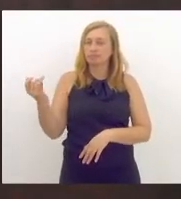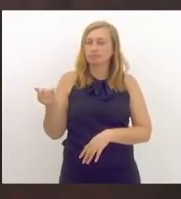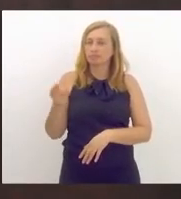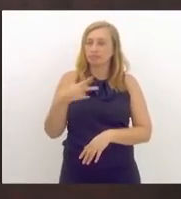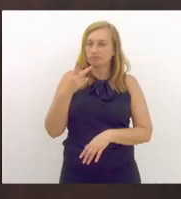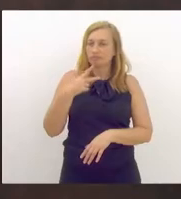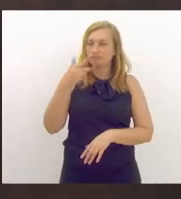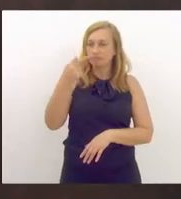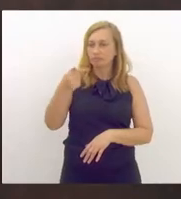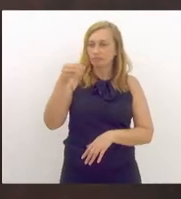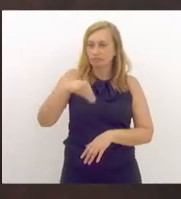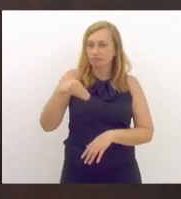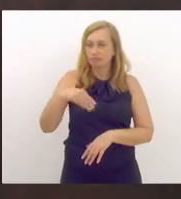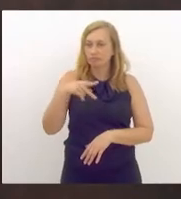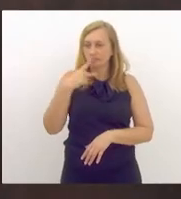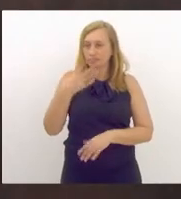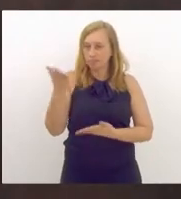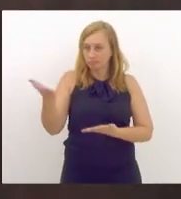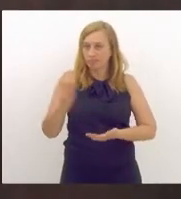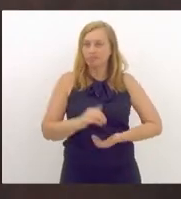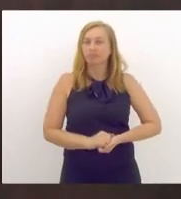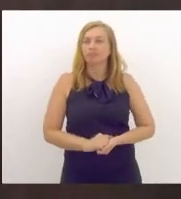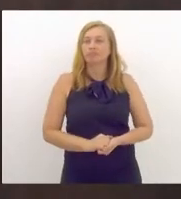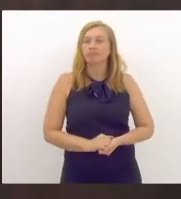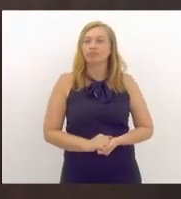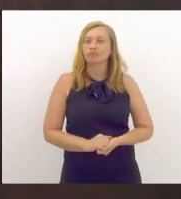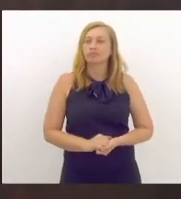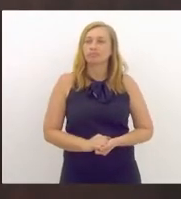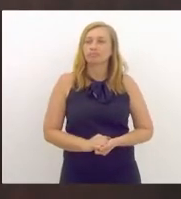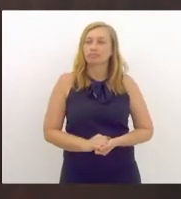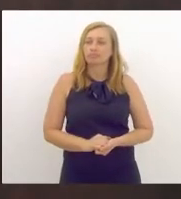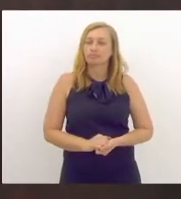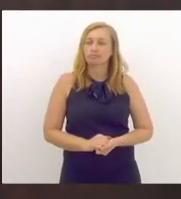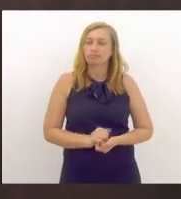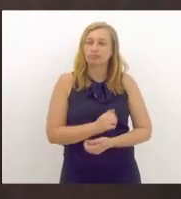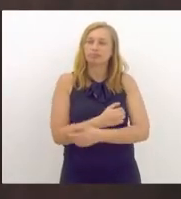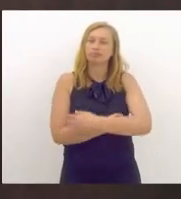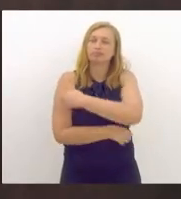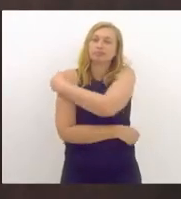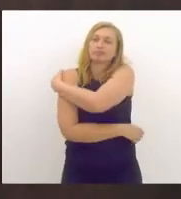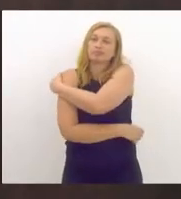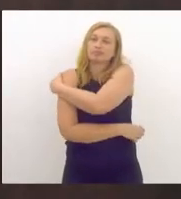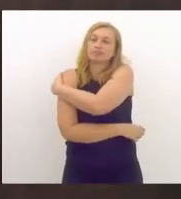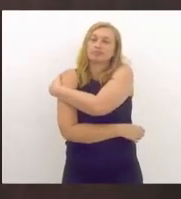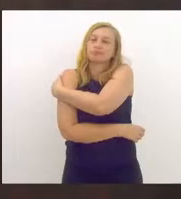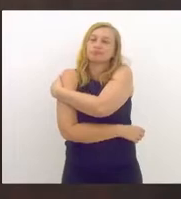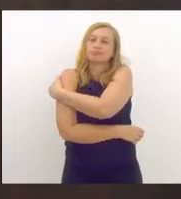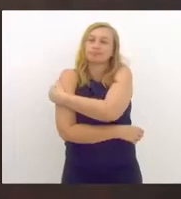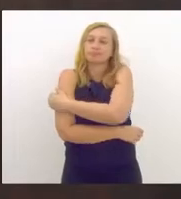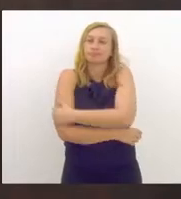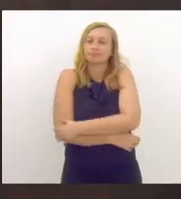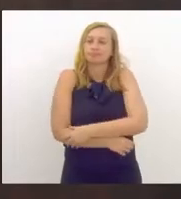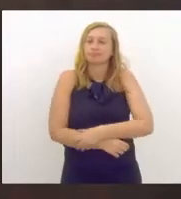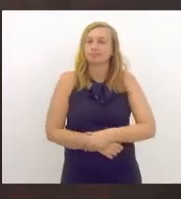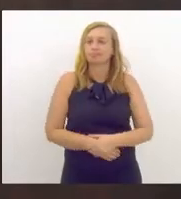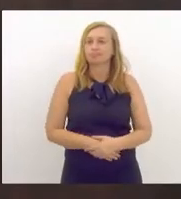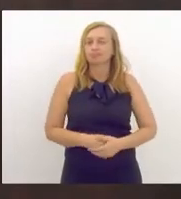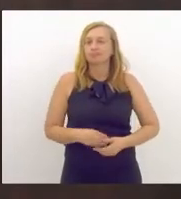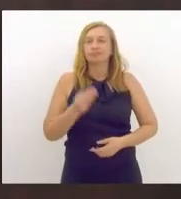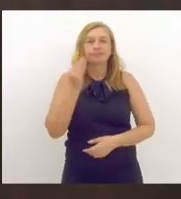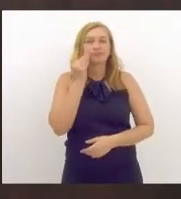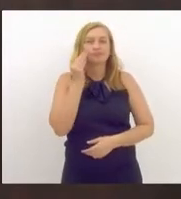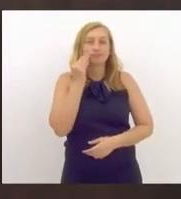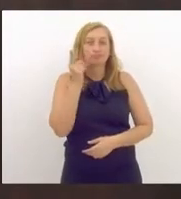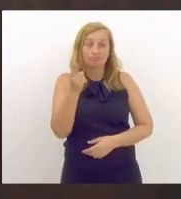dispõe aí de 7 minutos para falar por favor fica à vontade de qual que você quer pode usar esse Presidente a Mônica